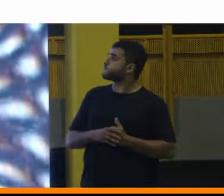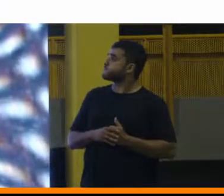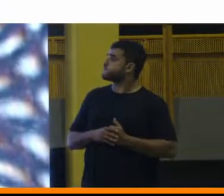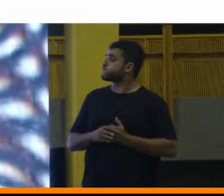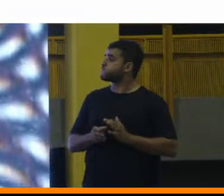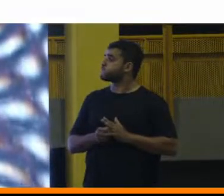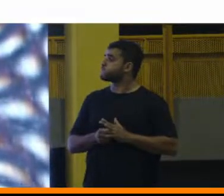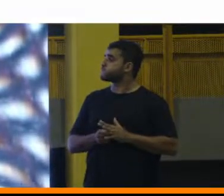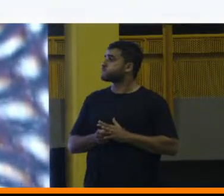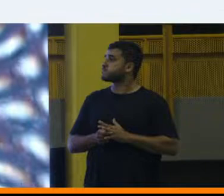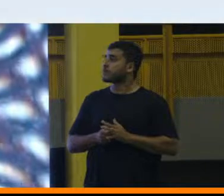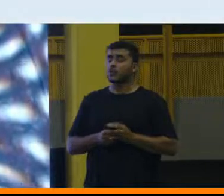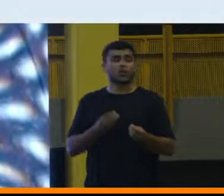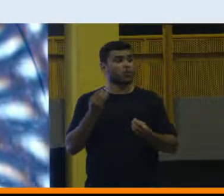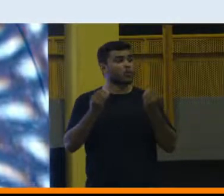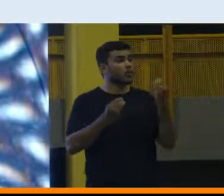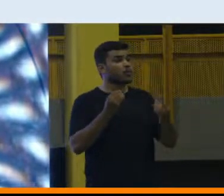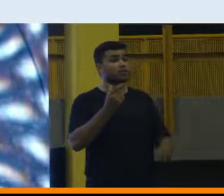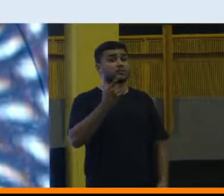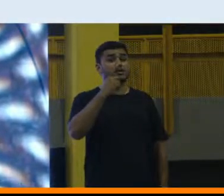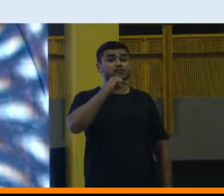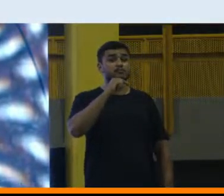carro de Fórmula 1 faz a curva.